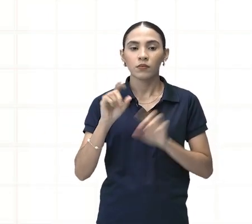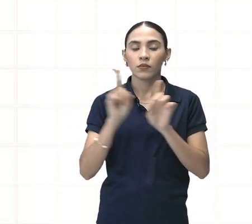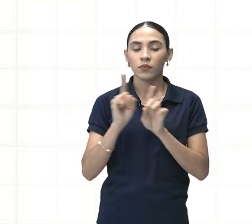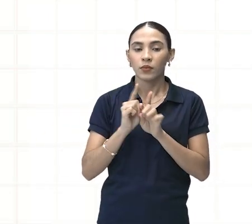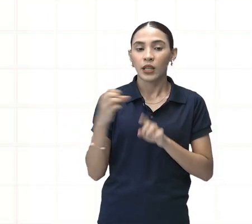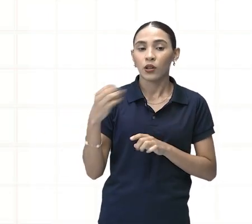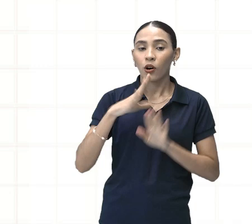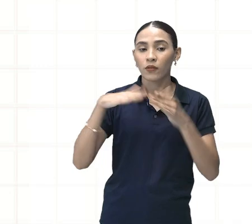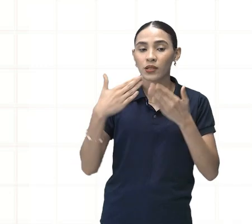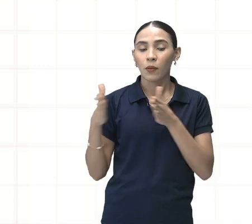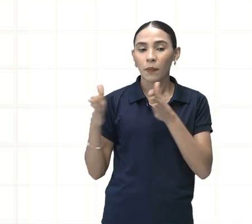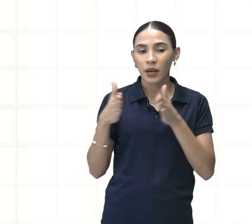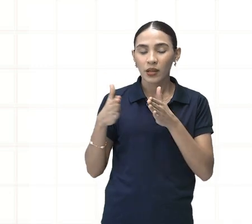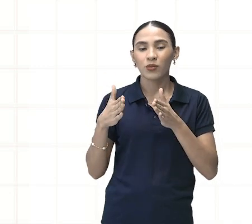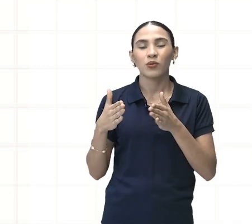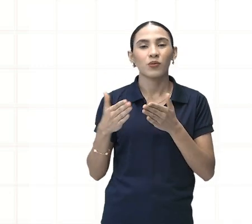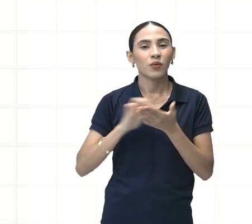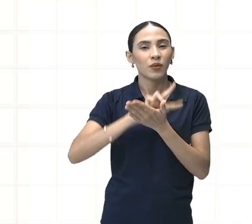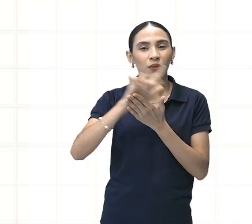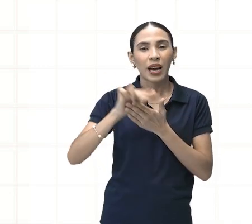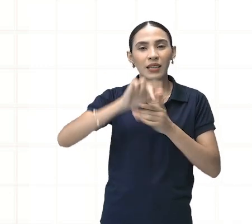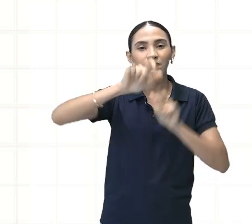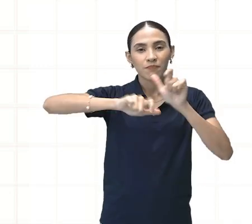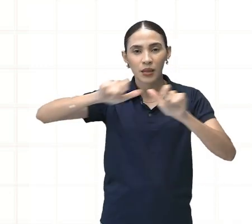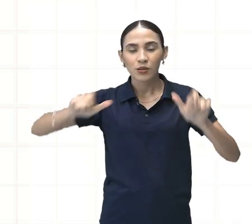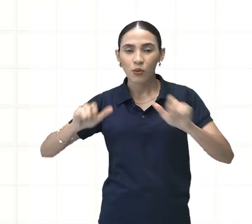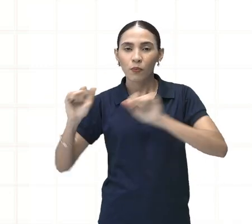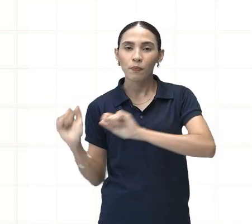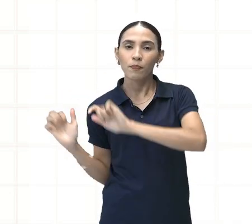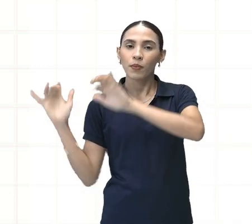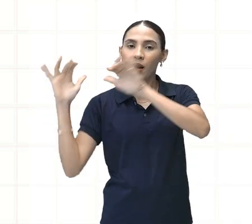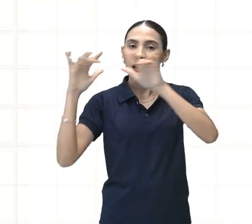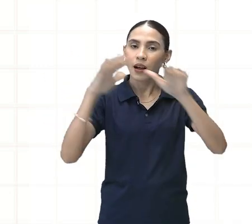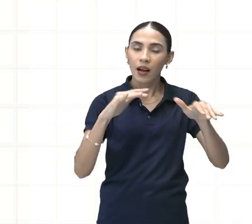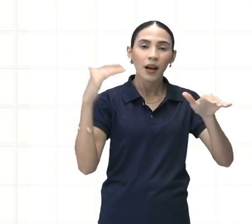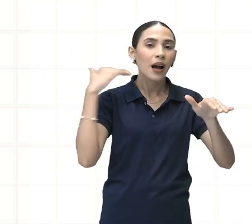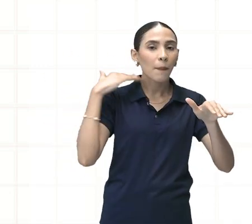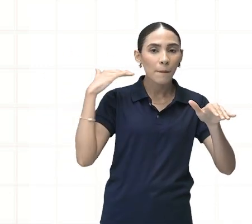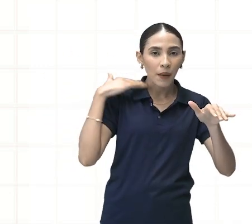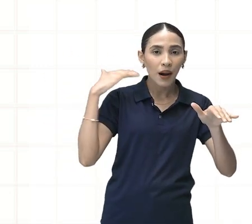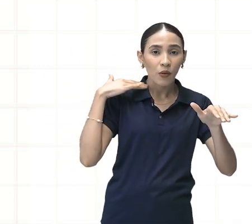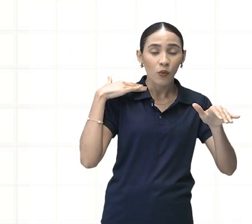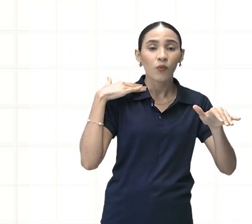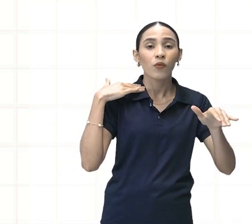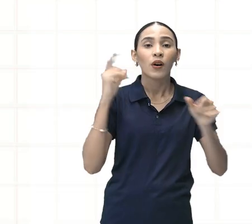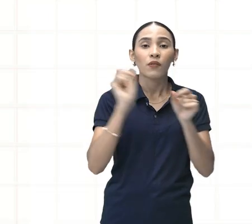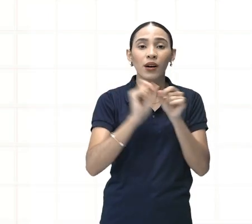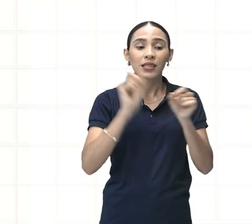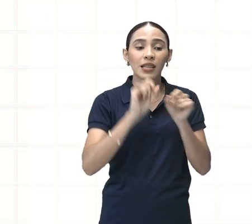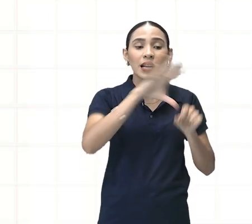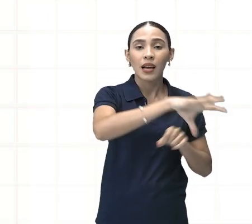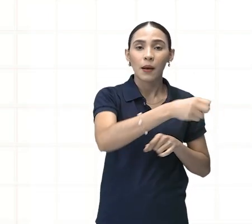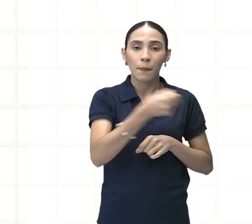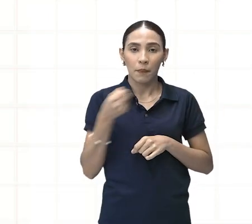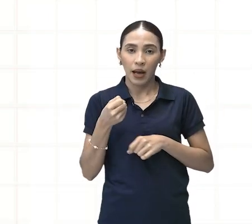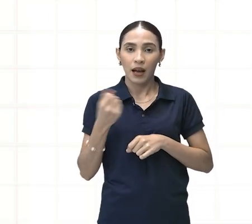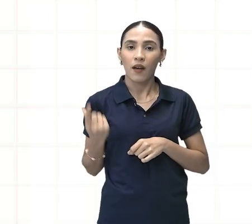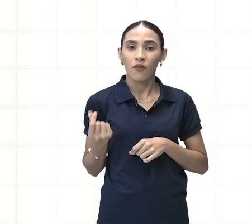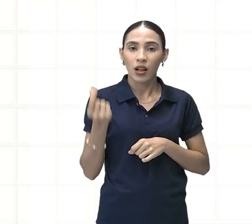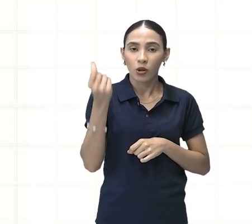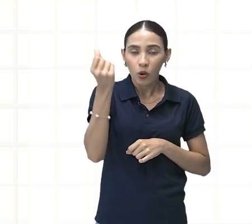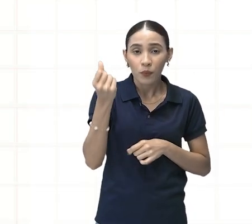neste período, muitas pessoas saíram correndo aos bancos para fazerem a retirada desses